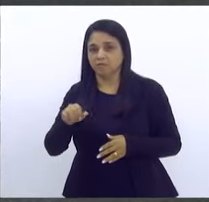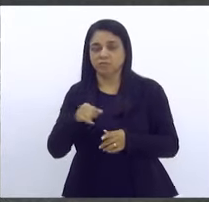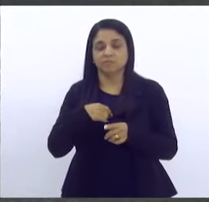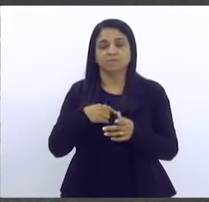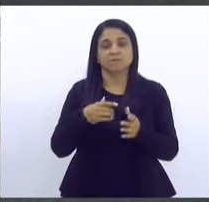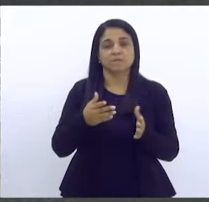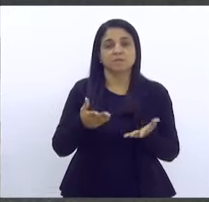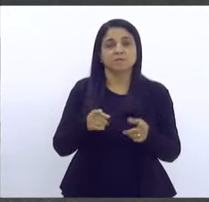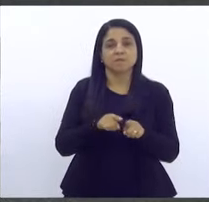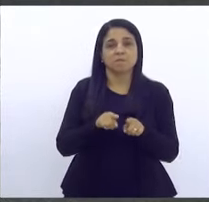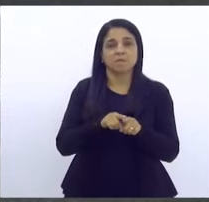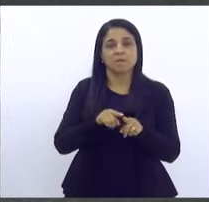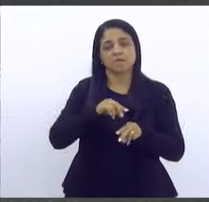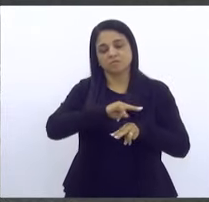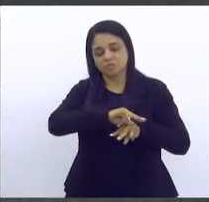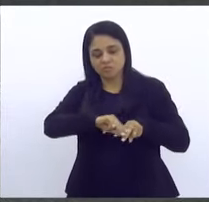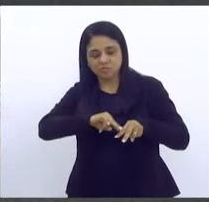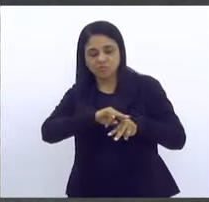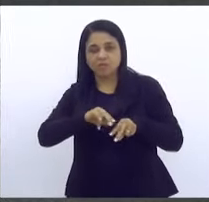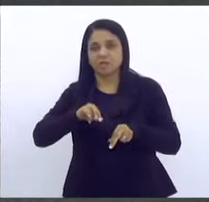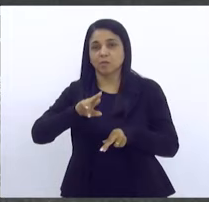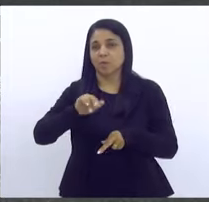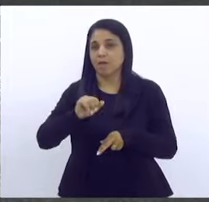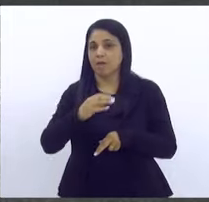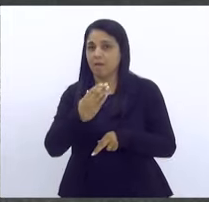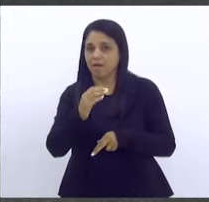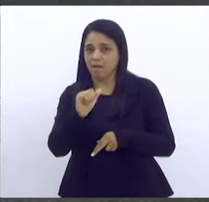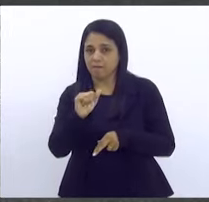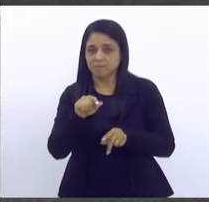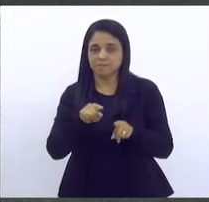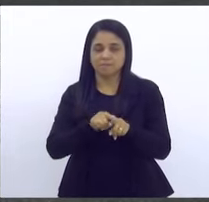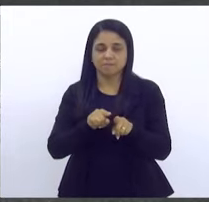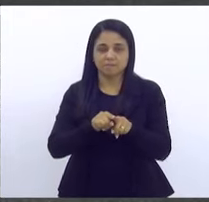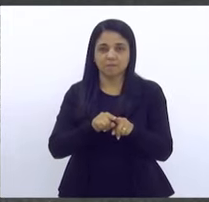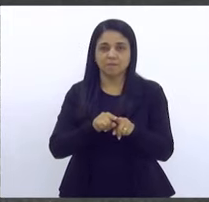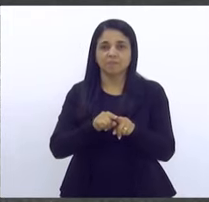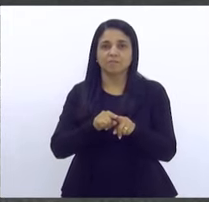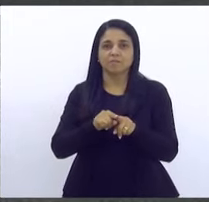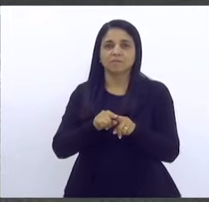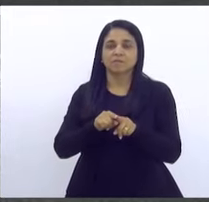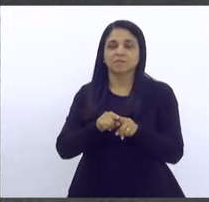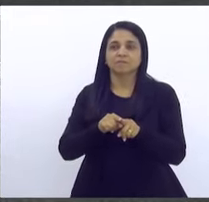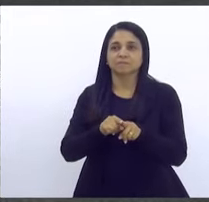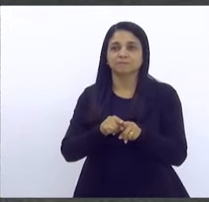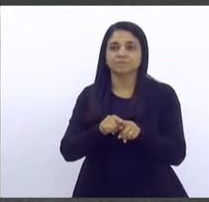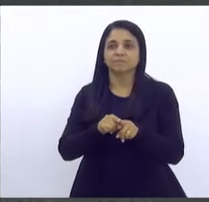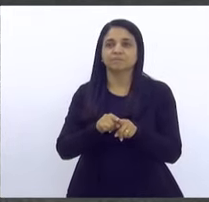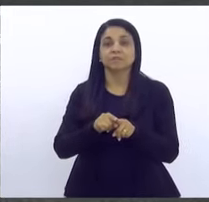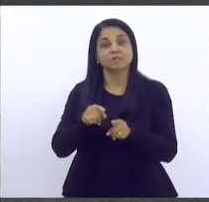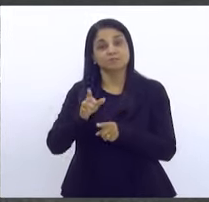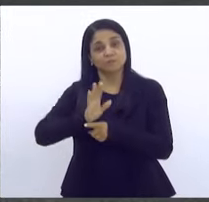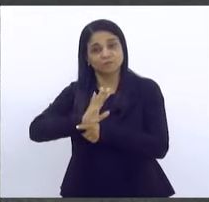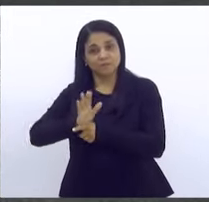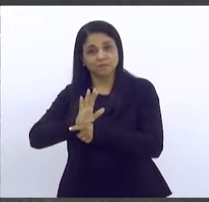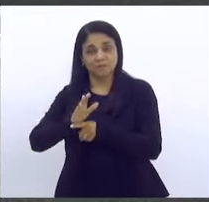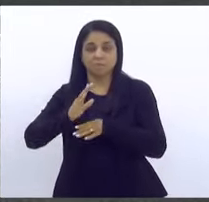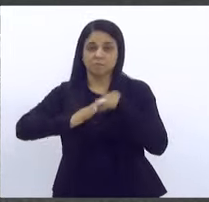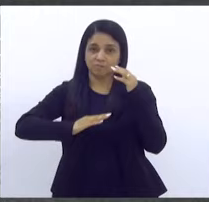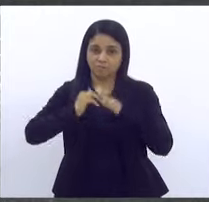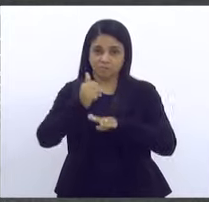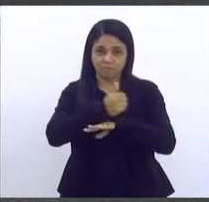gênero sobre os eventos do mundo que dão matéria ao universo ficcional do cinema. Quando